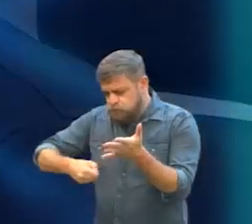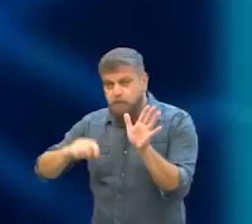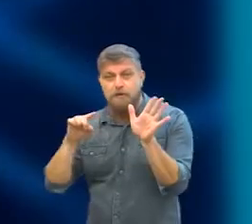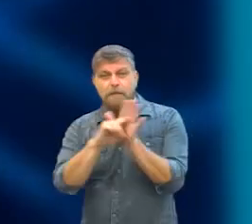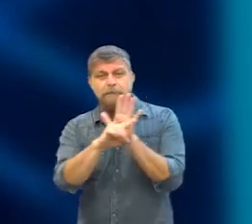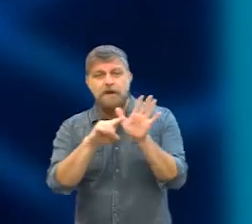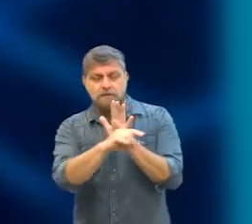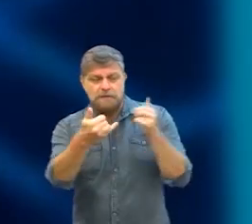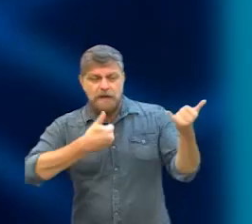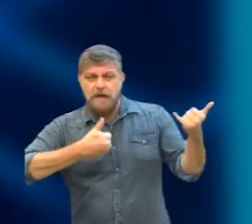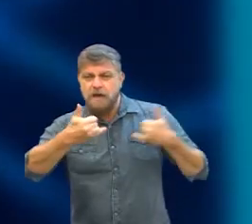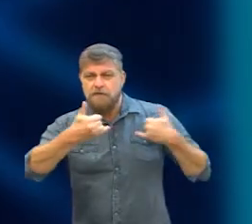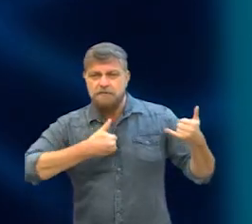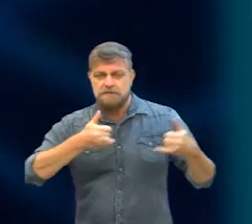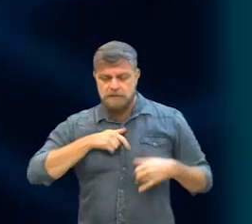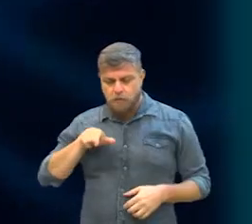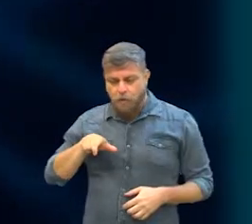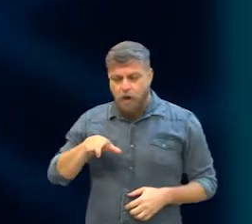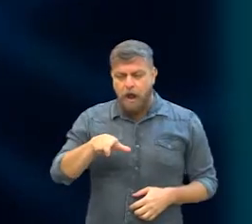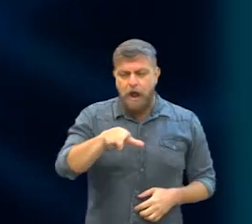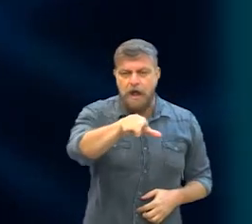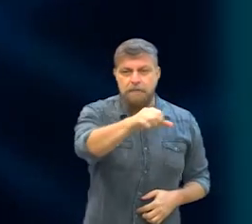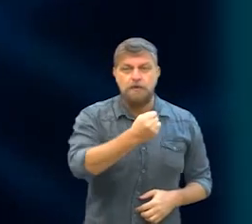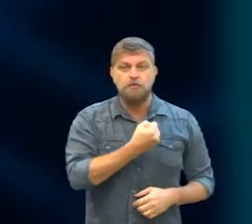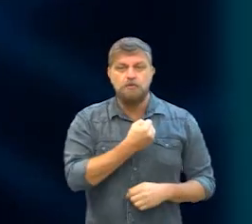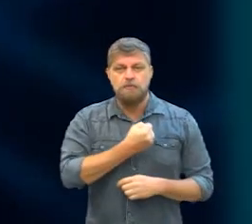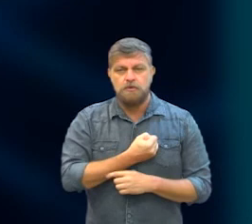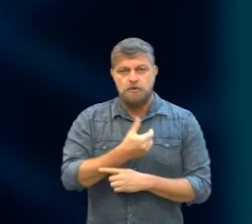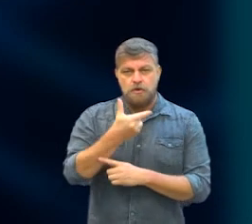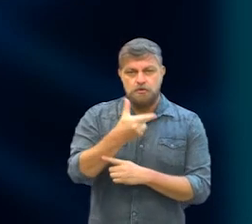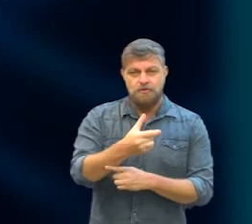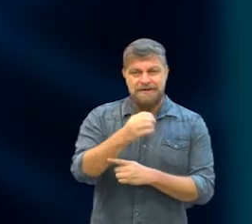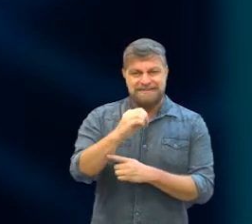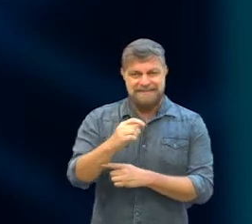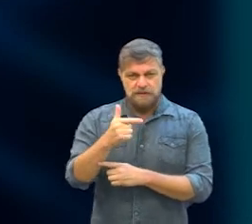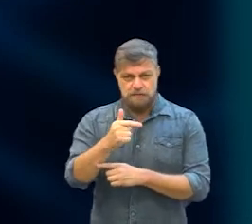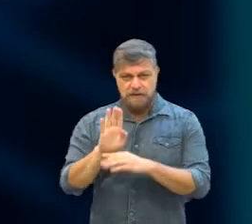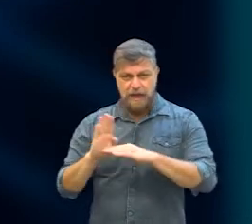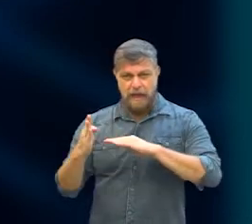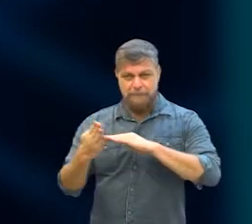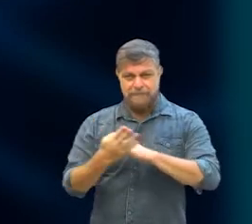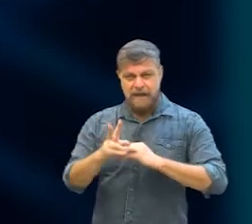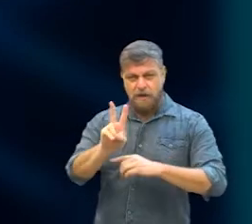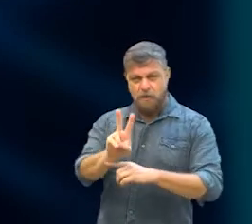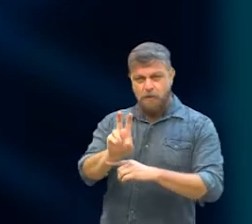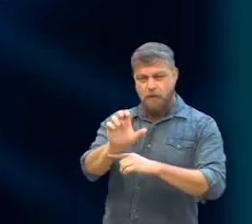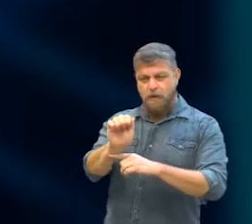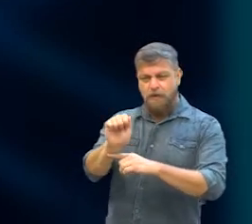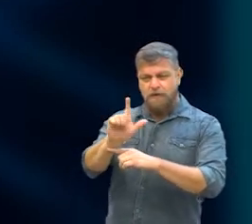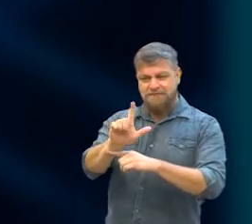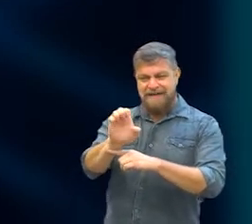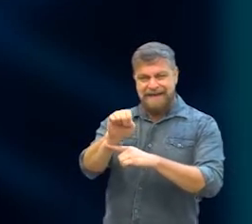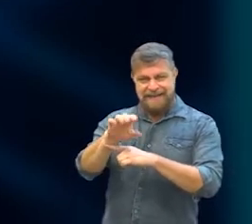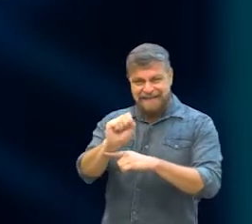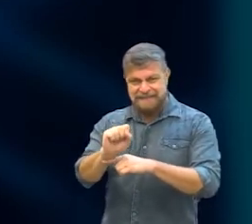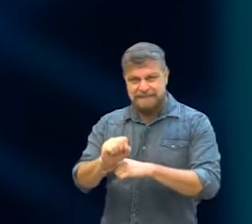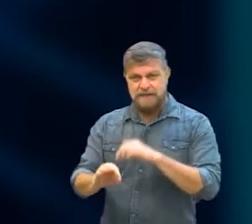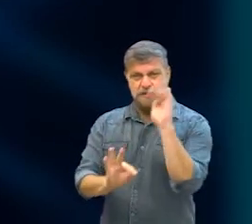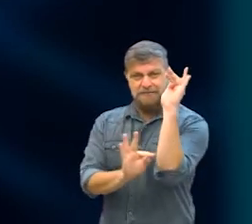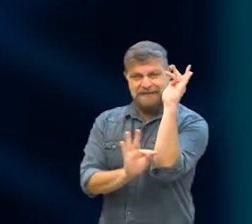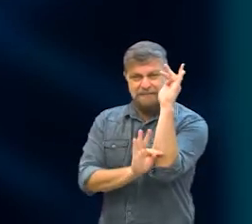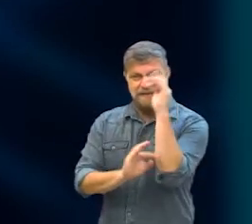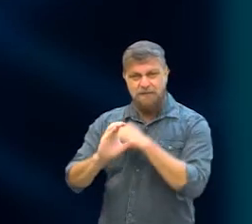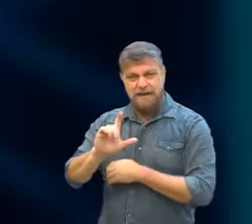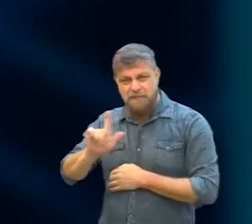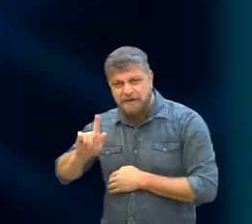vereador quer informações sobre o itinerário da linha 202 Parque Valença 2 e do terminal Campo Grande,